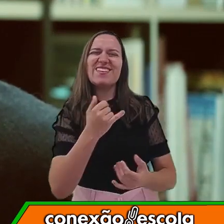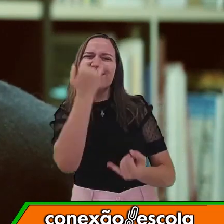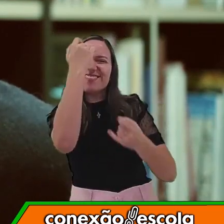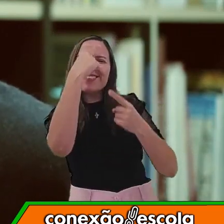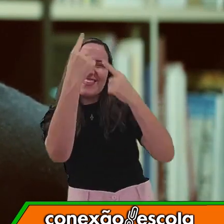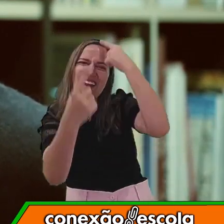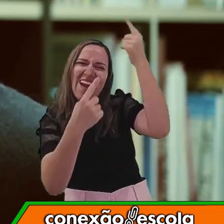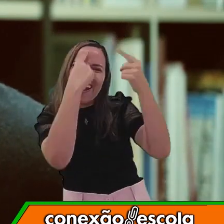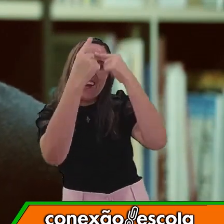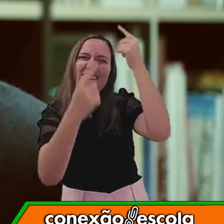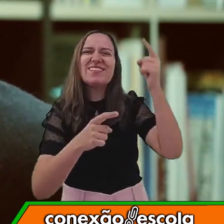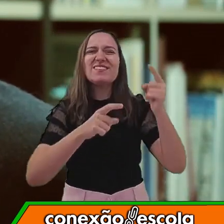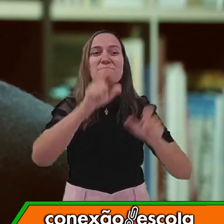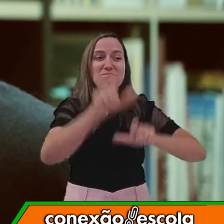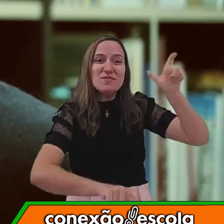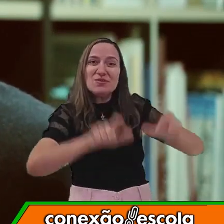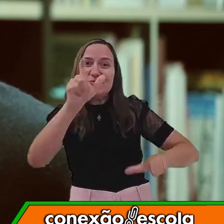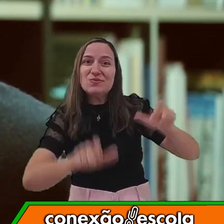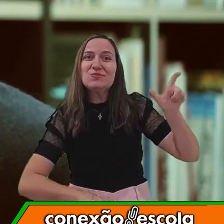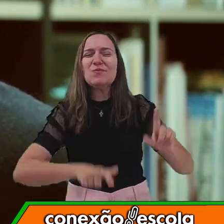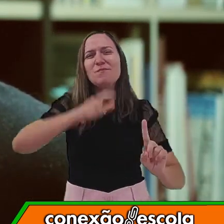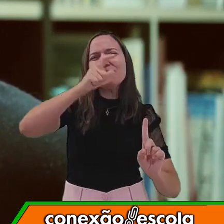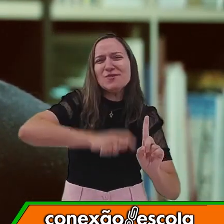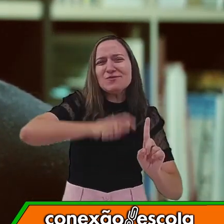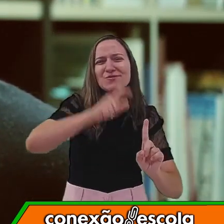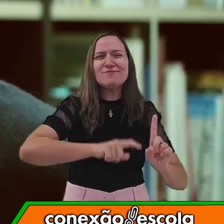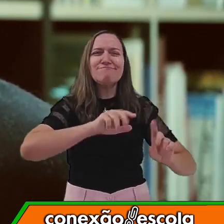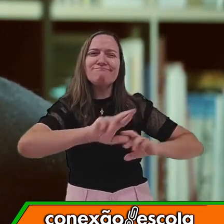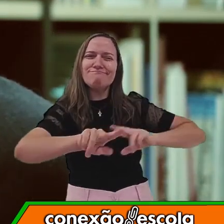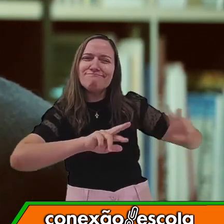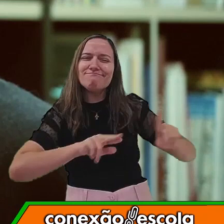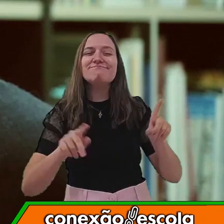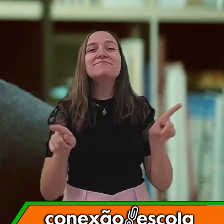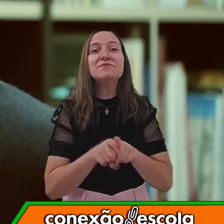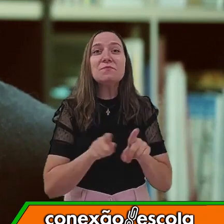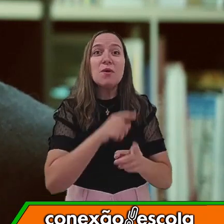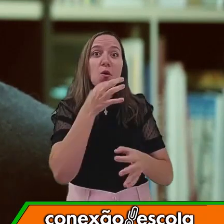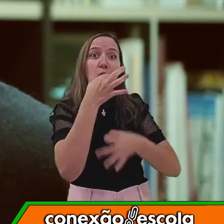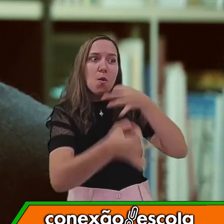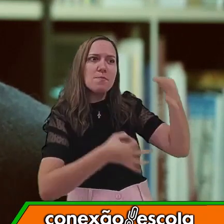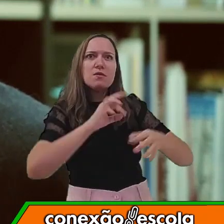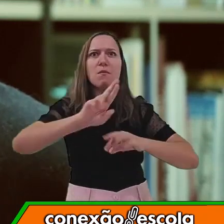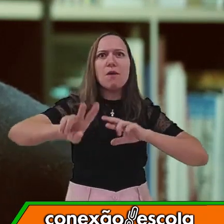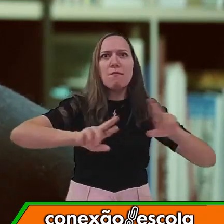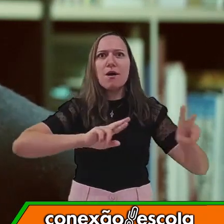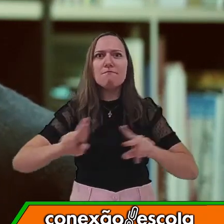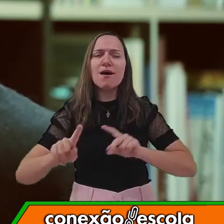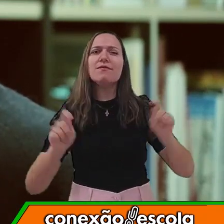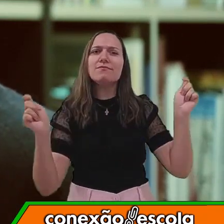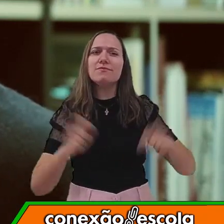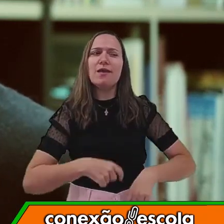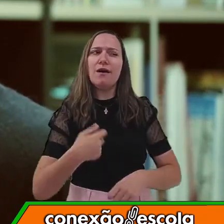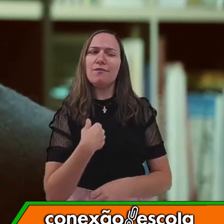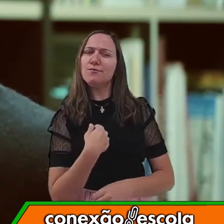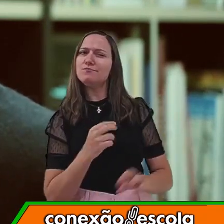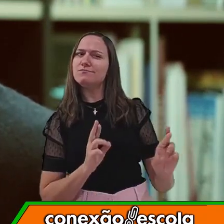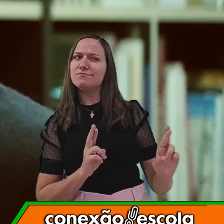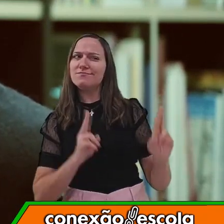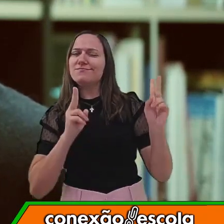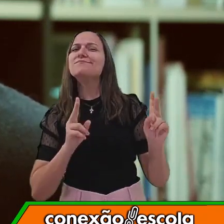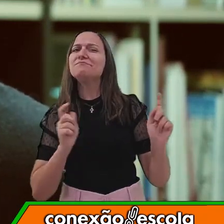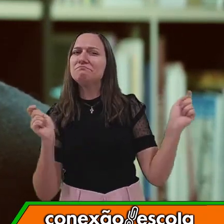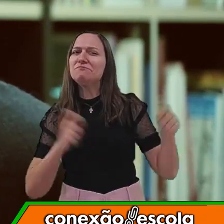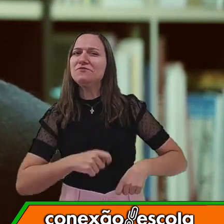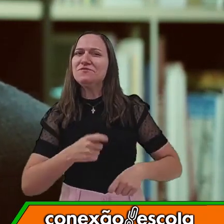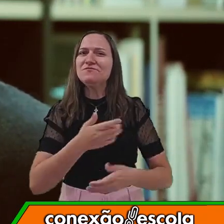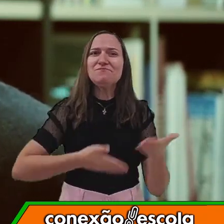para conhecer pessoas, para conhecer outras formas de pensar, muitas vezes diversa da